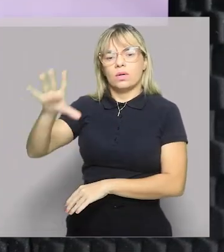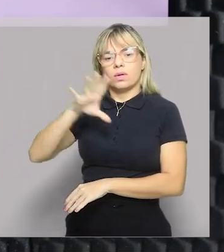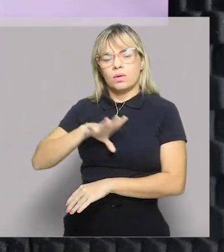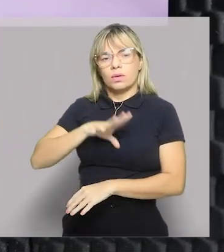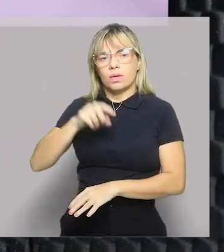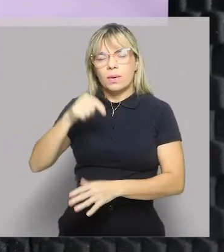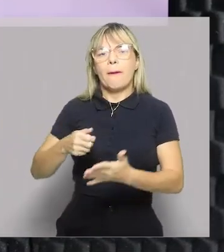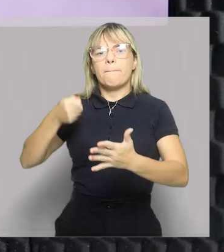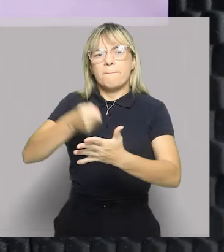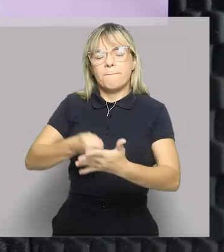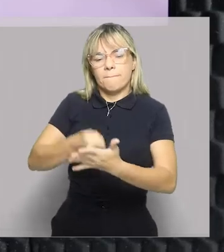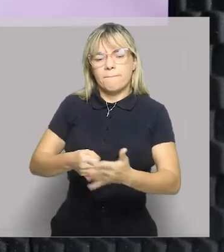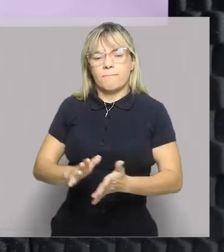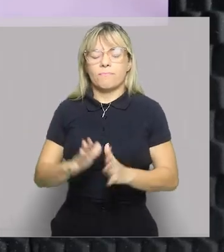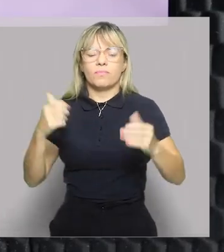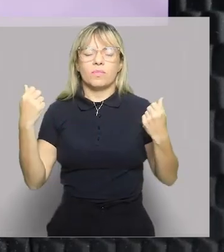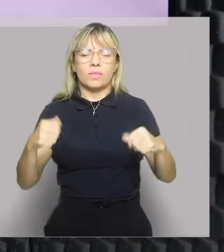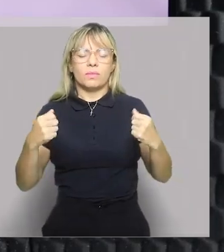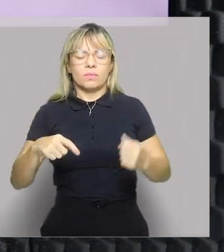exigem dois complementos,